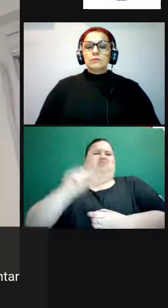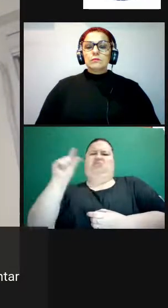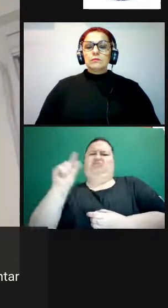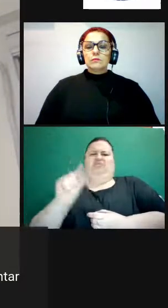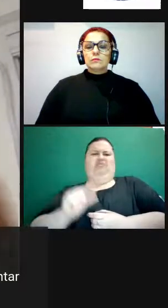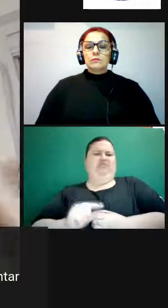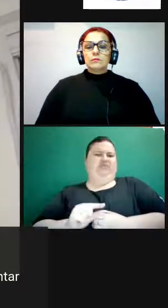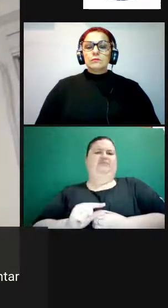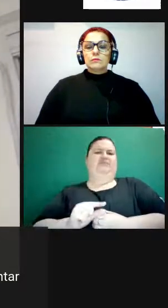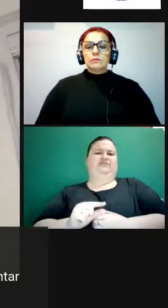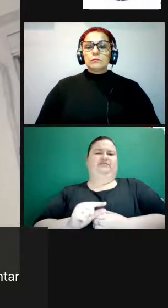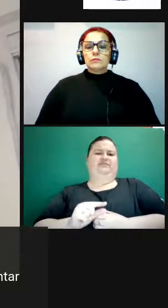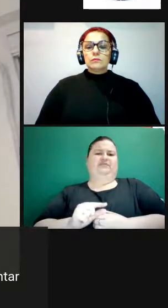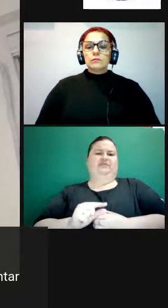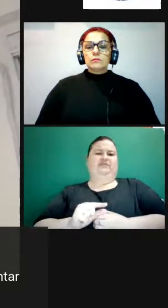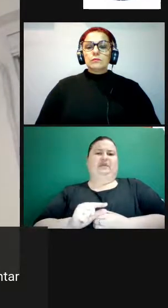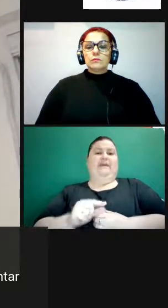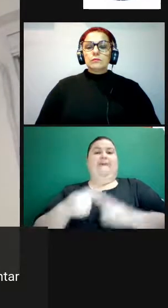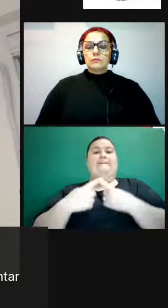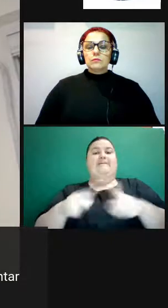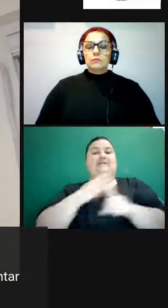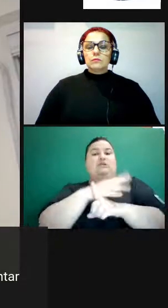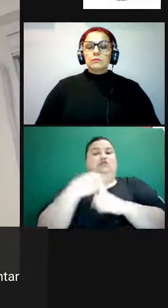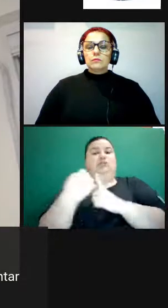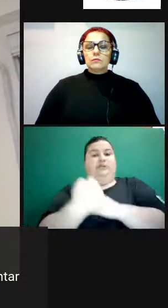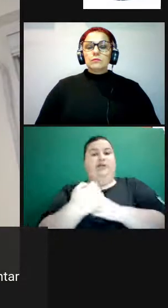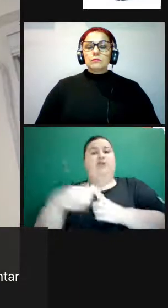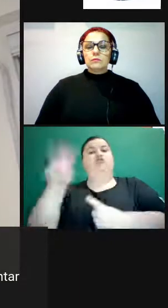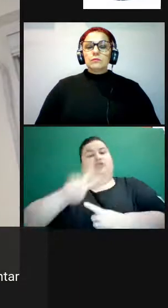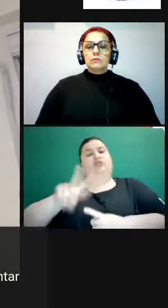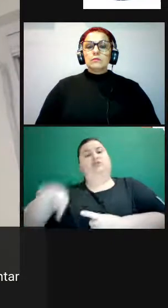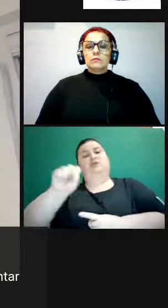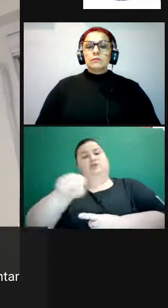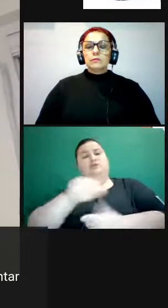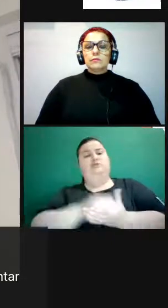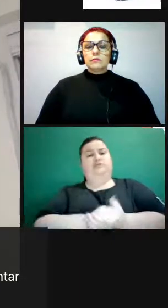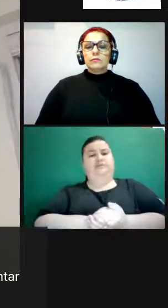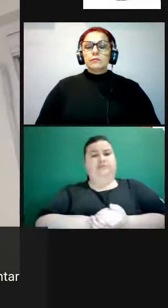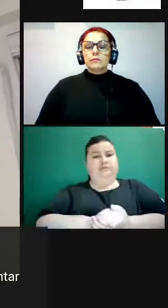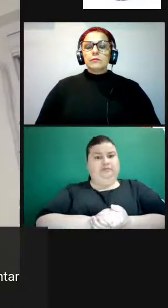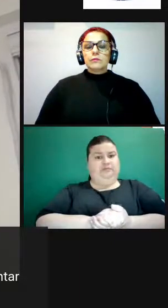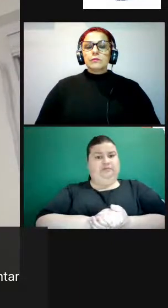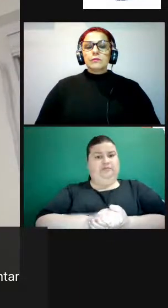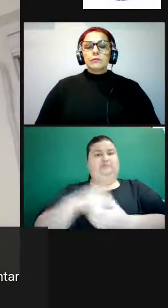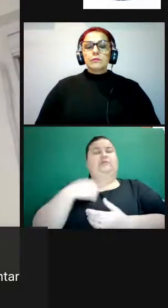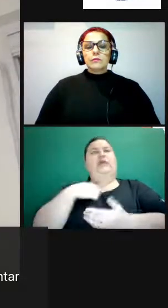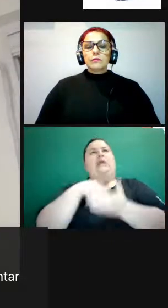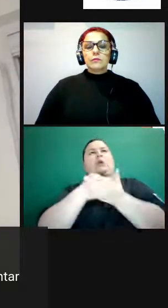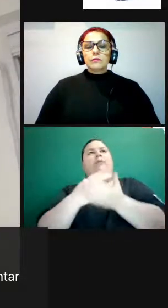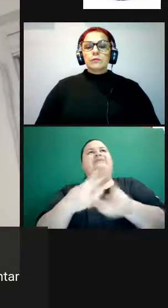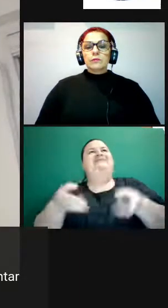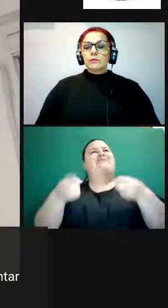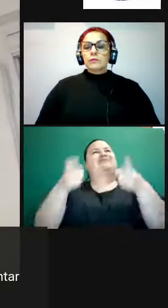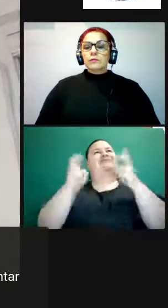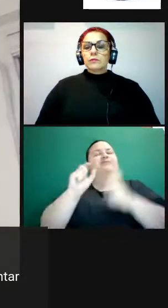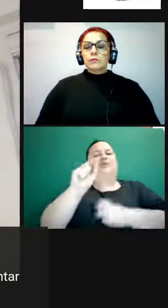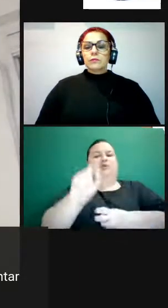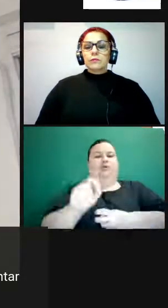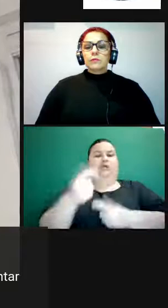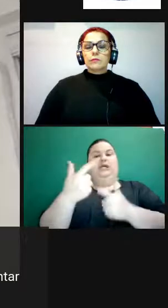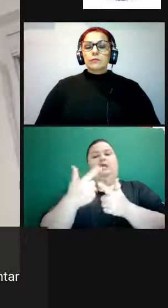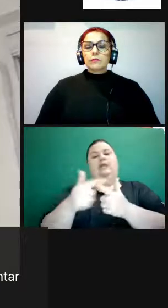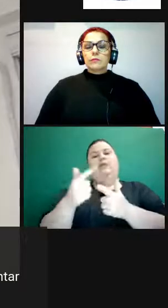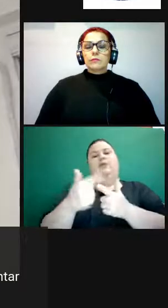desvaloriza mais do que de fato a sociedade bom então assim eu comecei a perceber que o problema